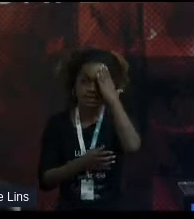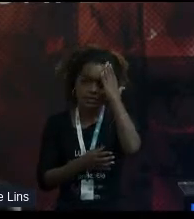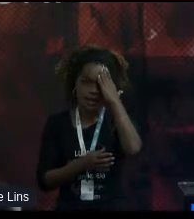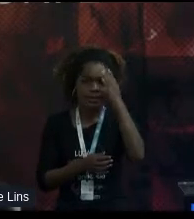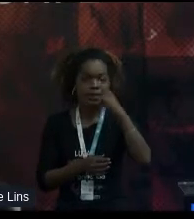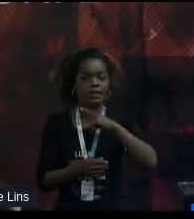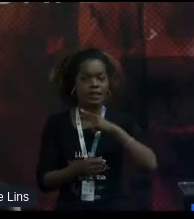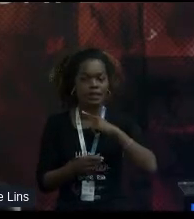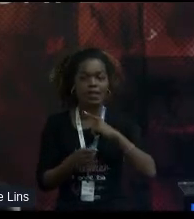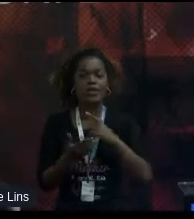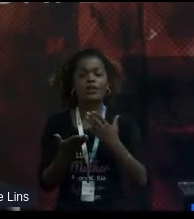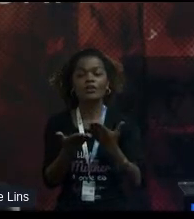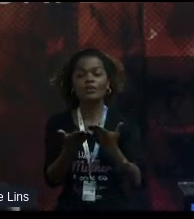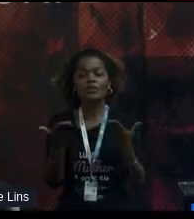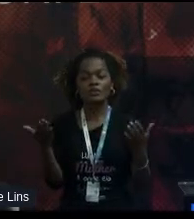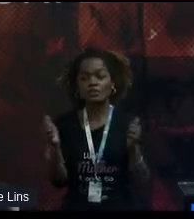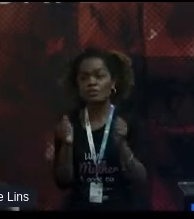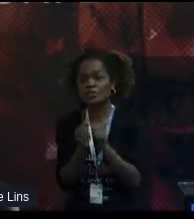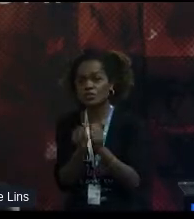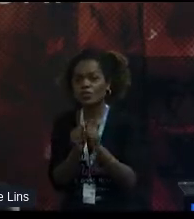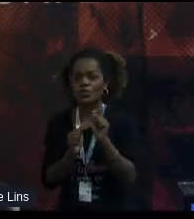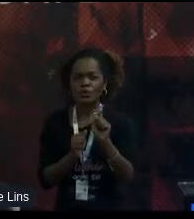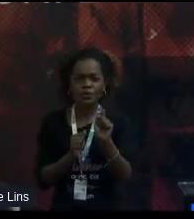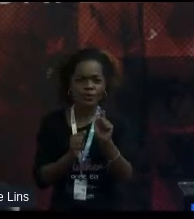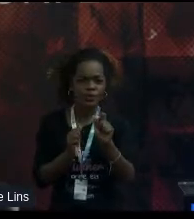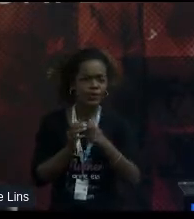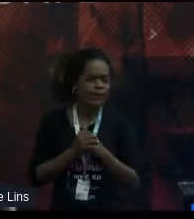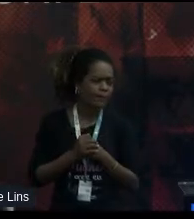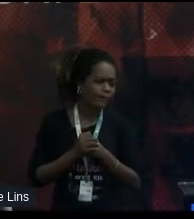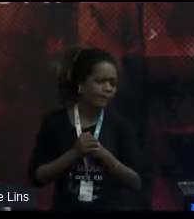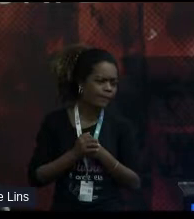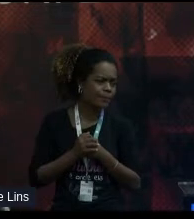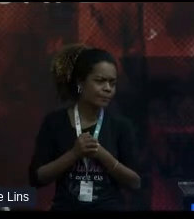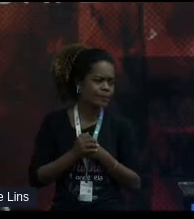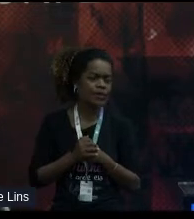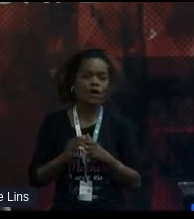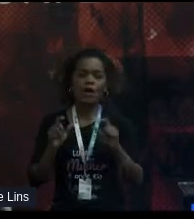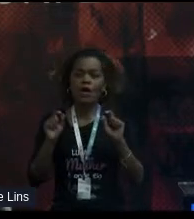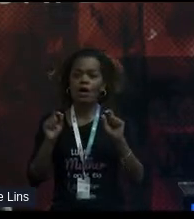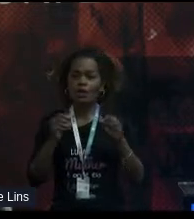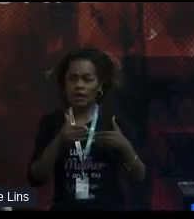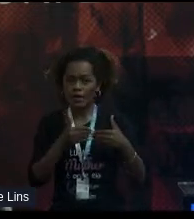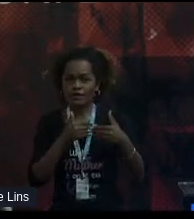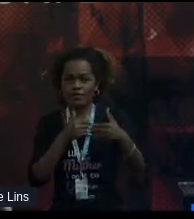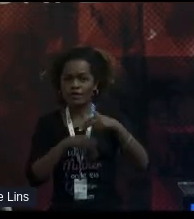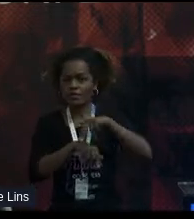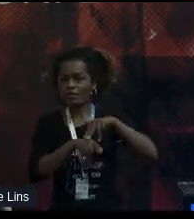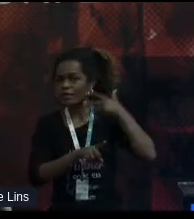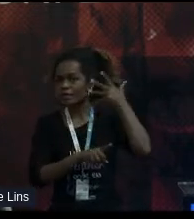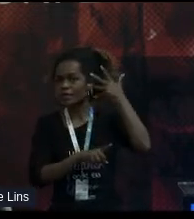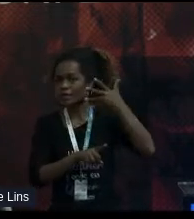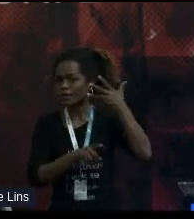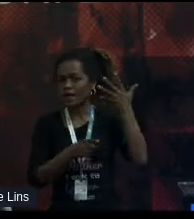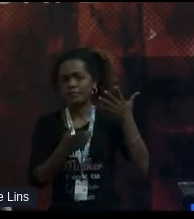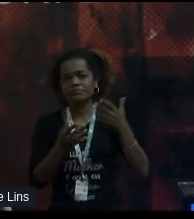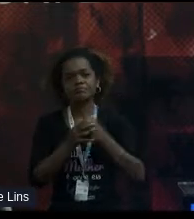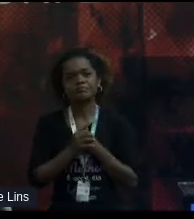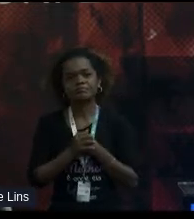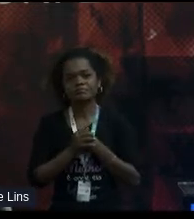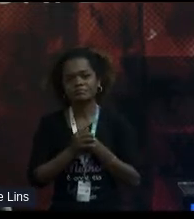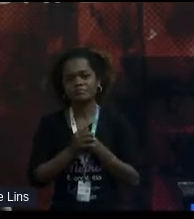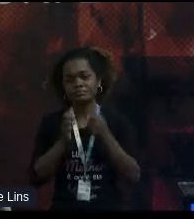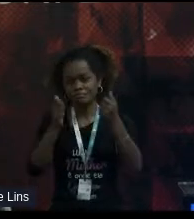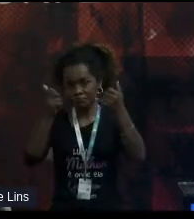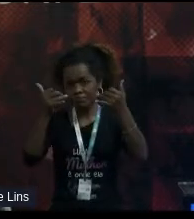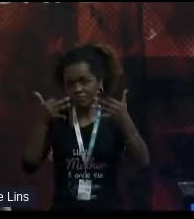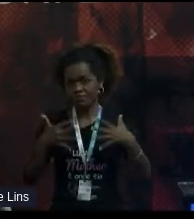com vocês e ninguém saia daqui frustrado, né? Então, o que Então nós conta aqui vamos para o ver pessoal o que, que eles vão ver, né? é isso aí, o que veremos